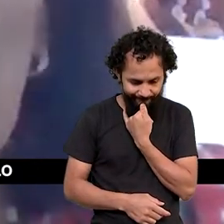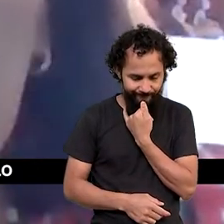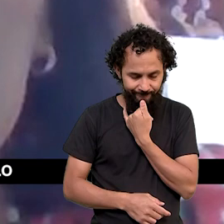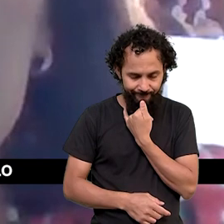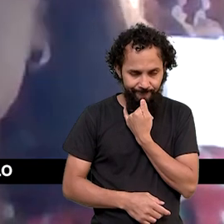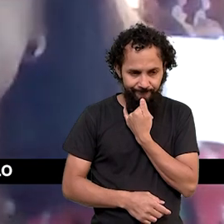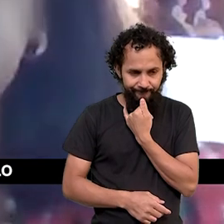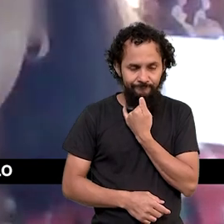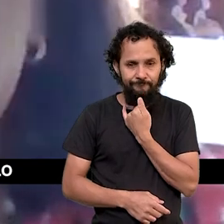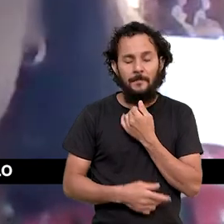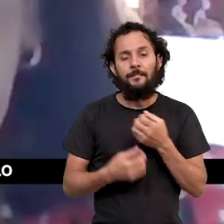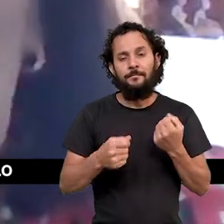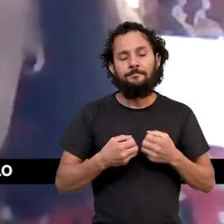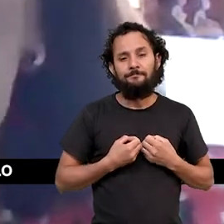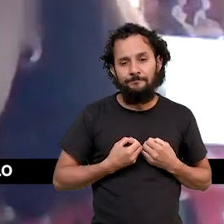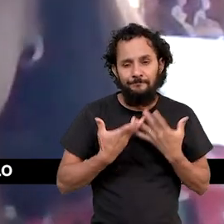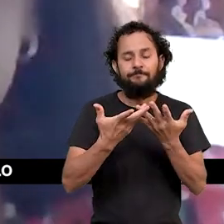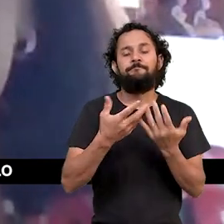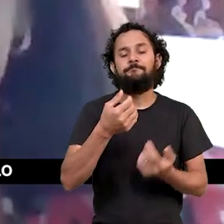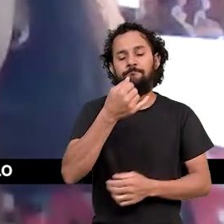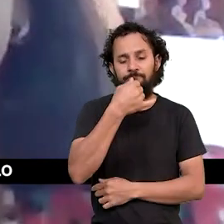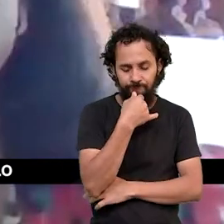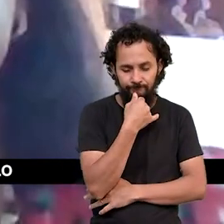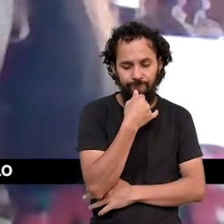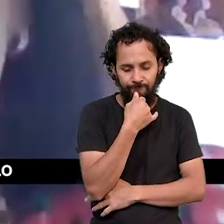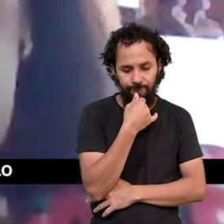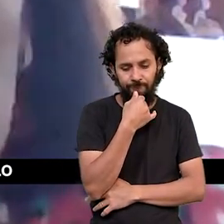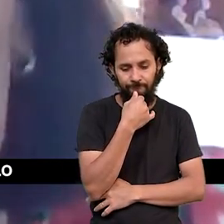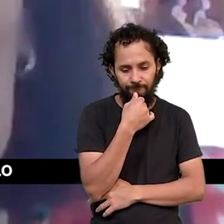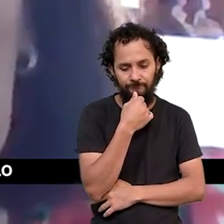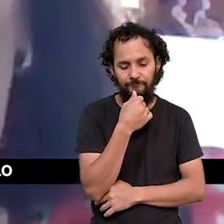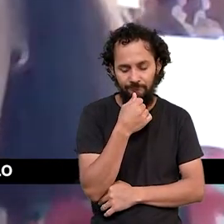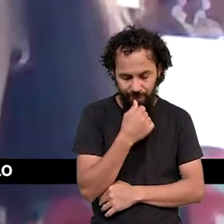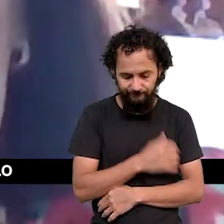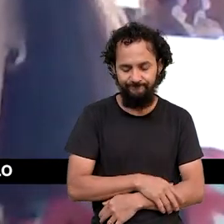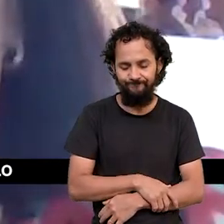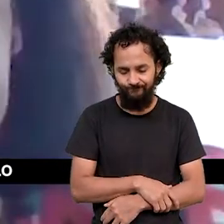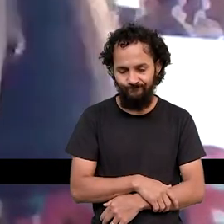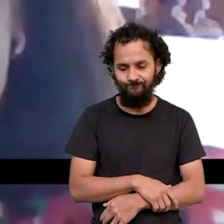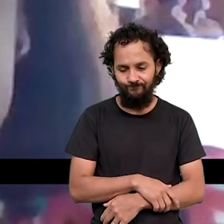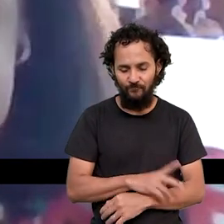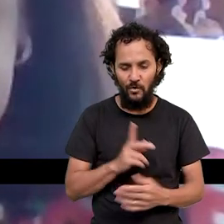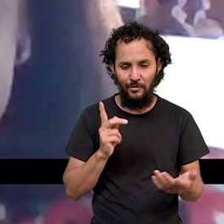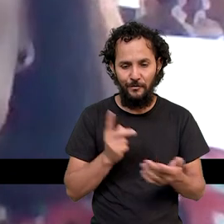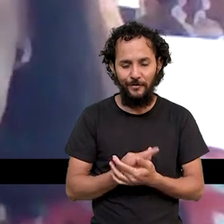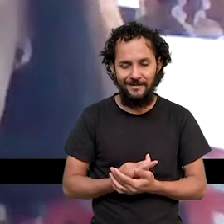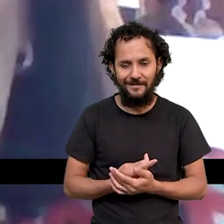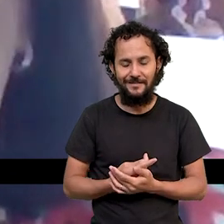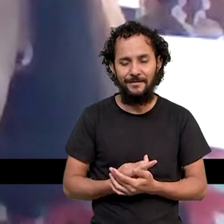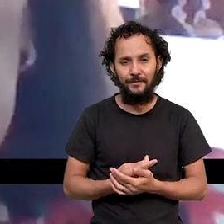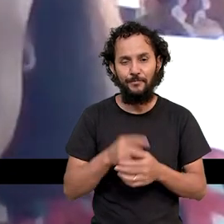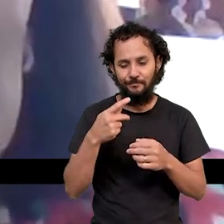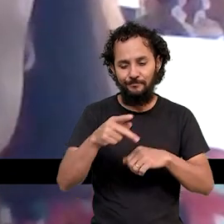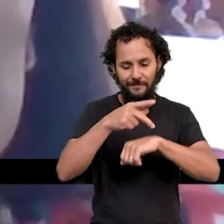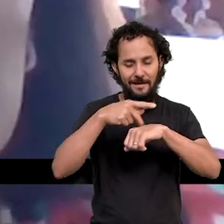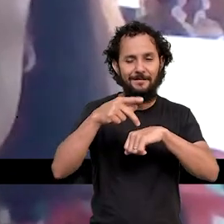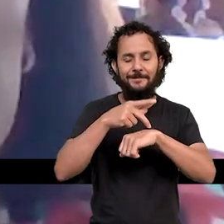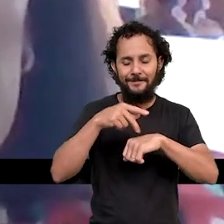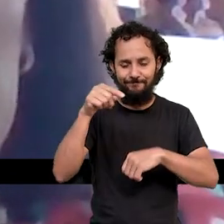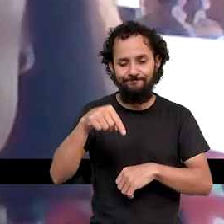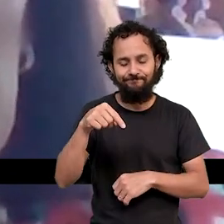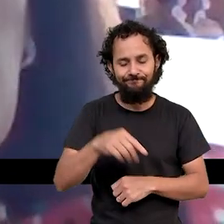poderia deixar de expressar a minha tristeza, o meu desalento pelo que está acontecendo com o nosso